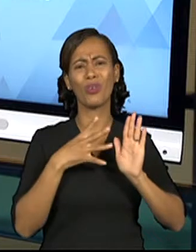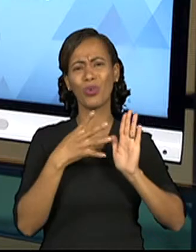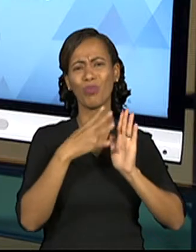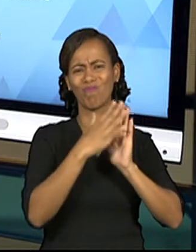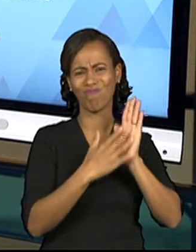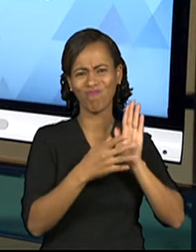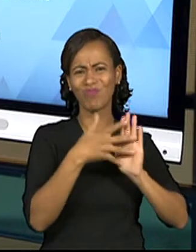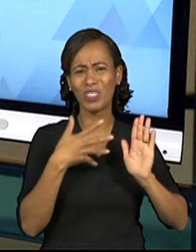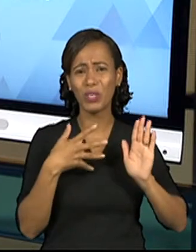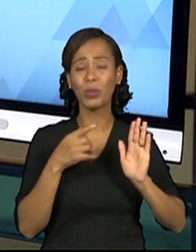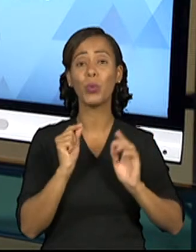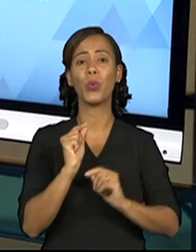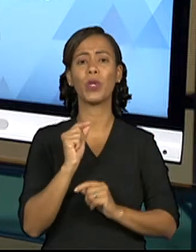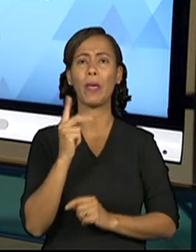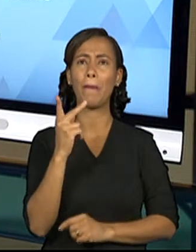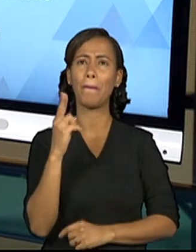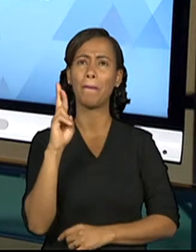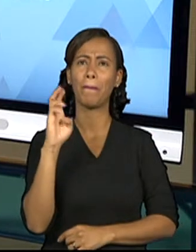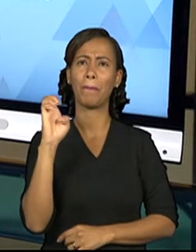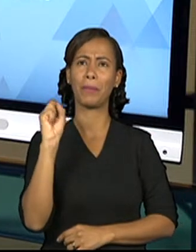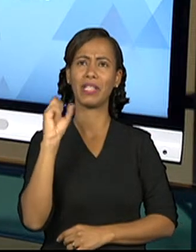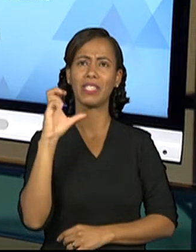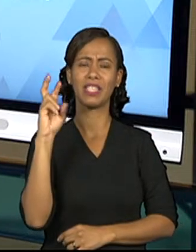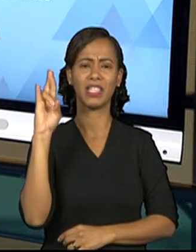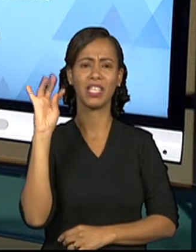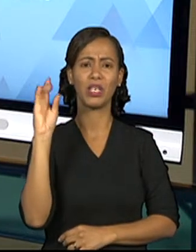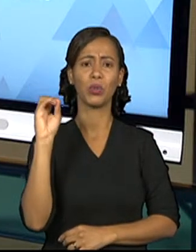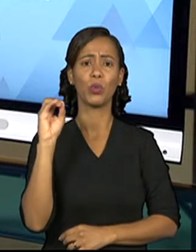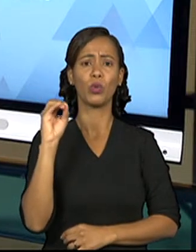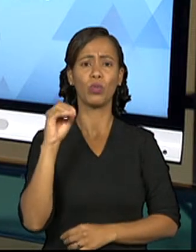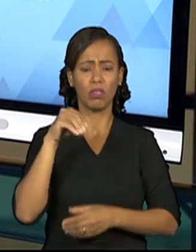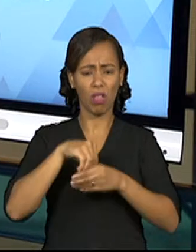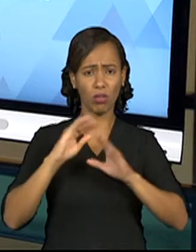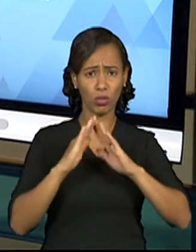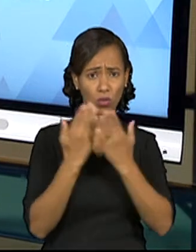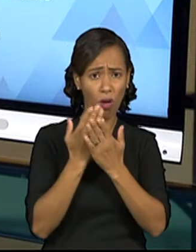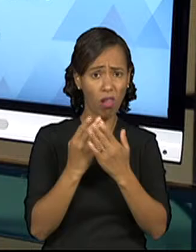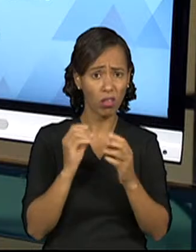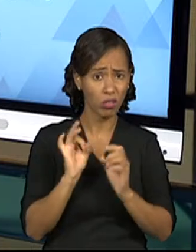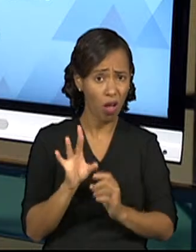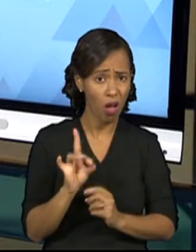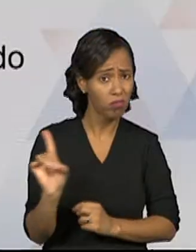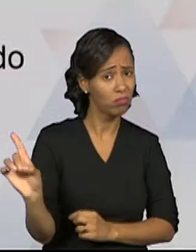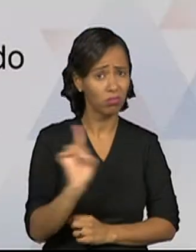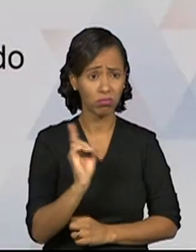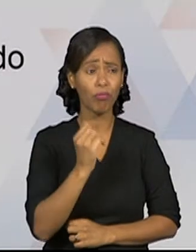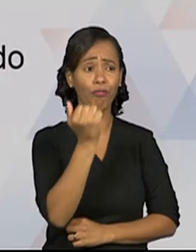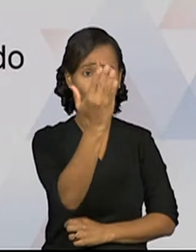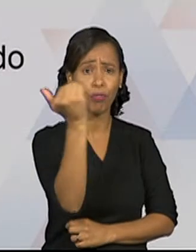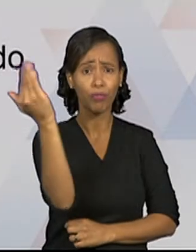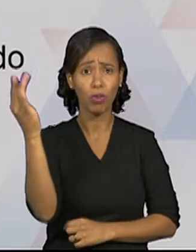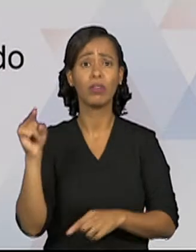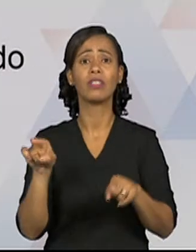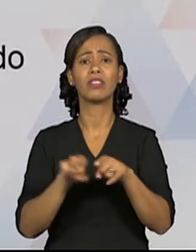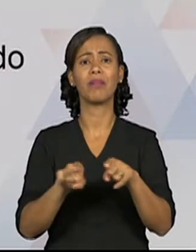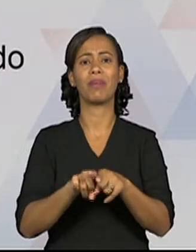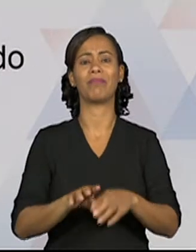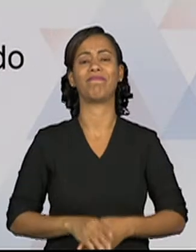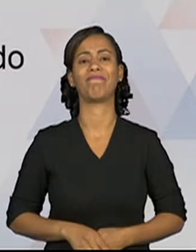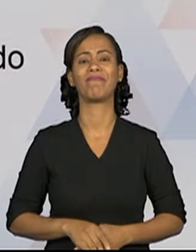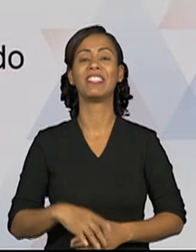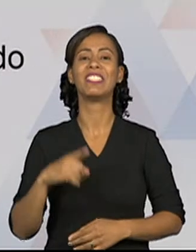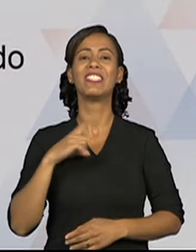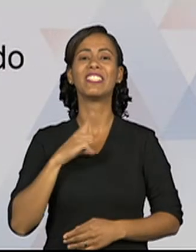num âmbito diferente, fora da instituição escolar. Então, em termos nacionais, a gente tem a Base